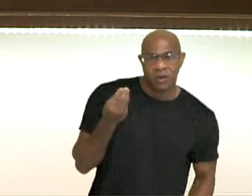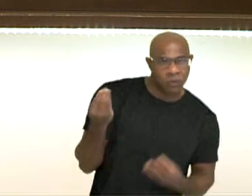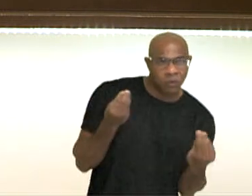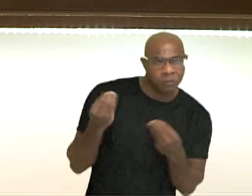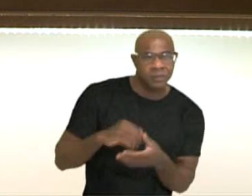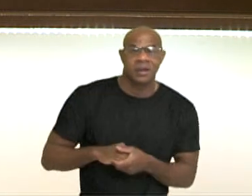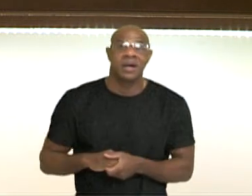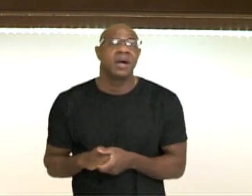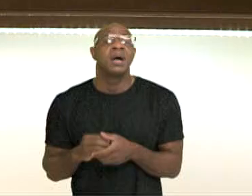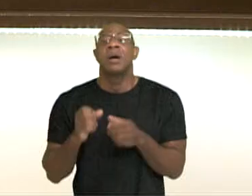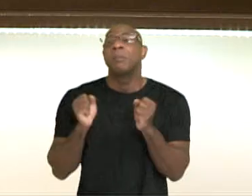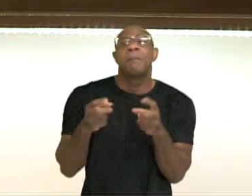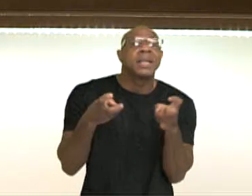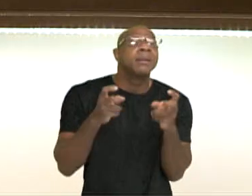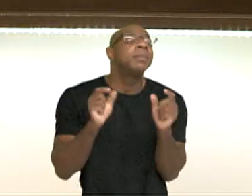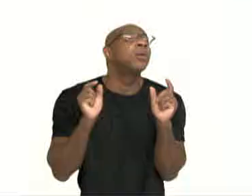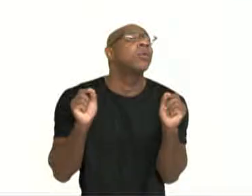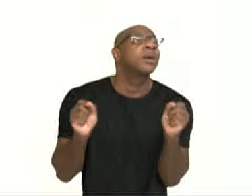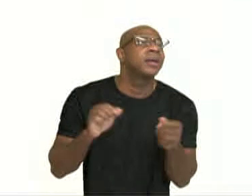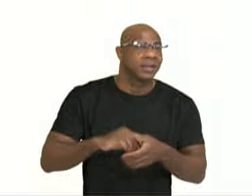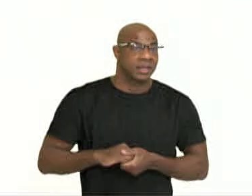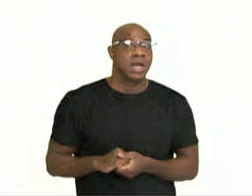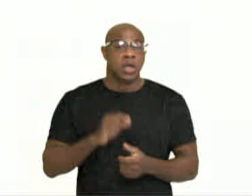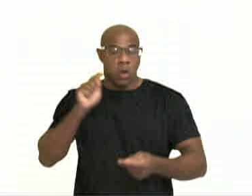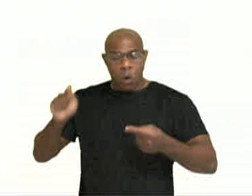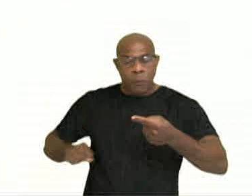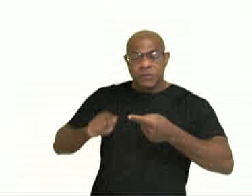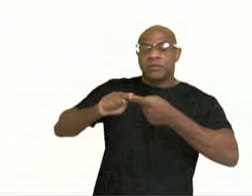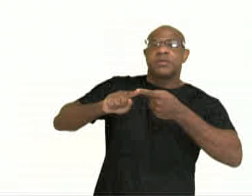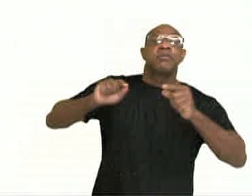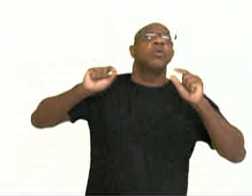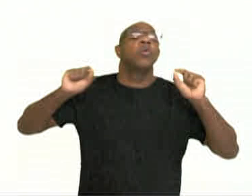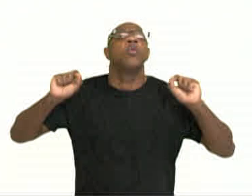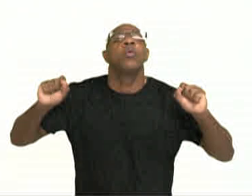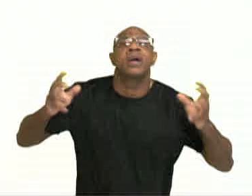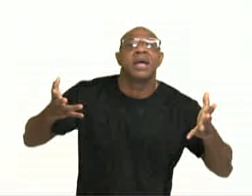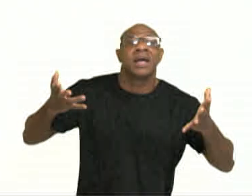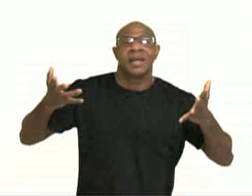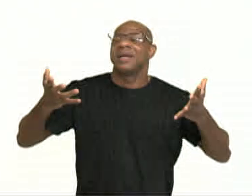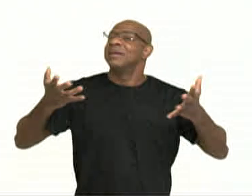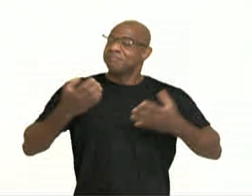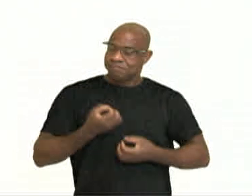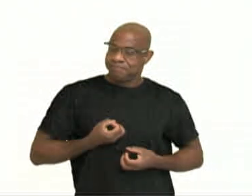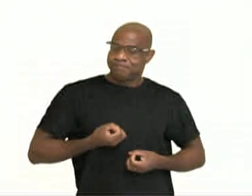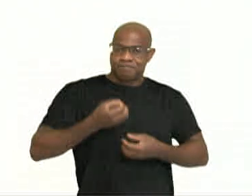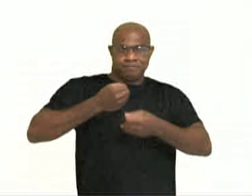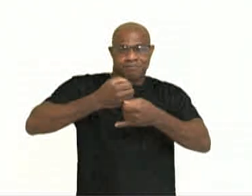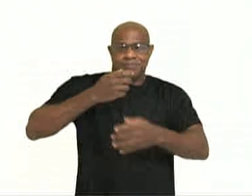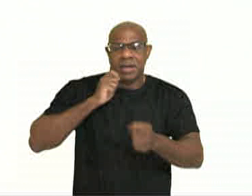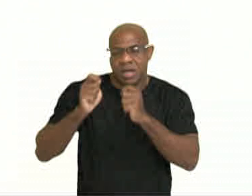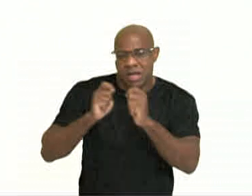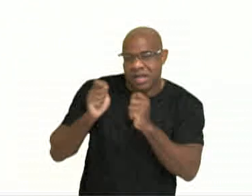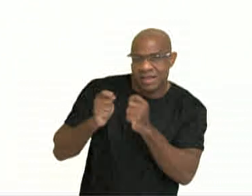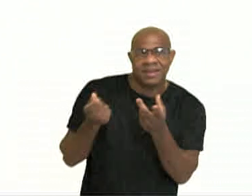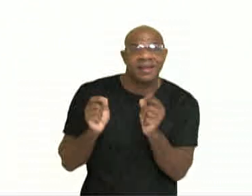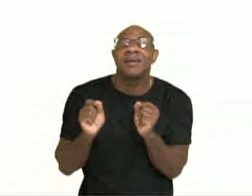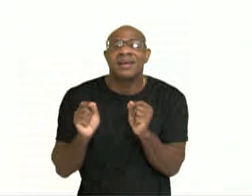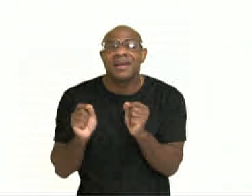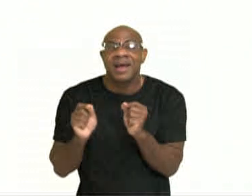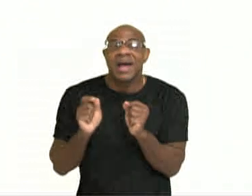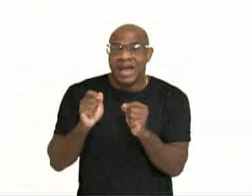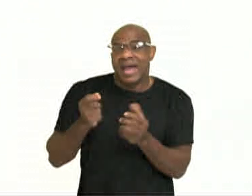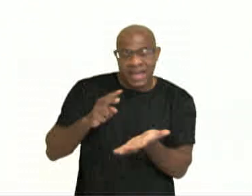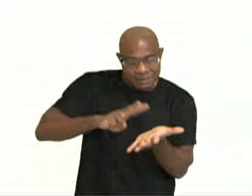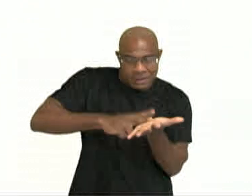gente pode perceber isso? Que o objetivo dessa reportagem analisada é interpretar o fato